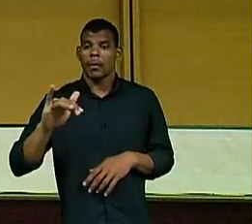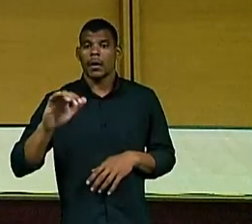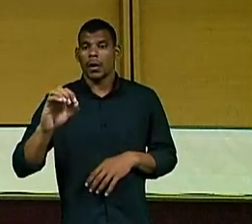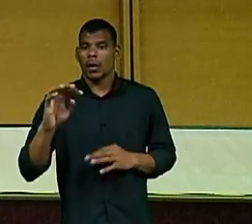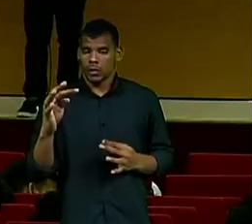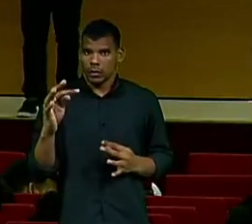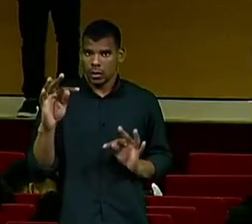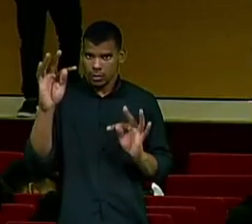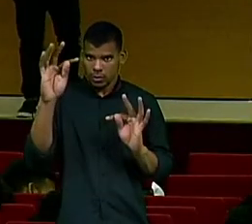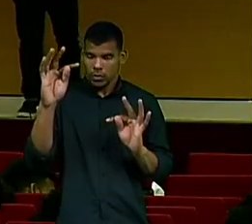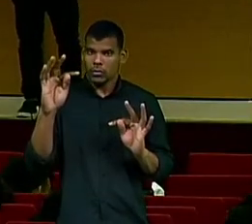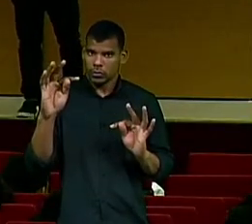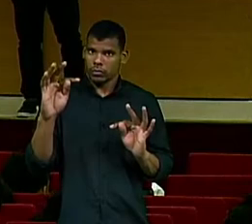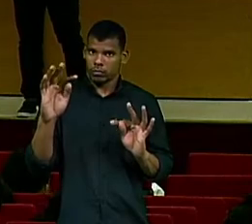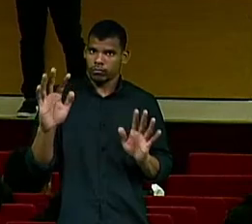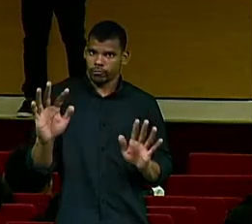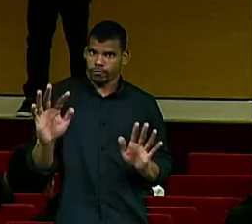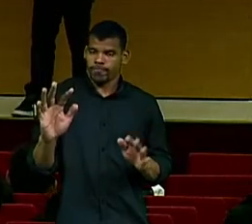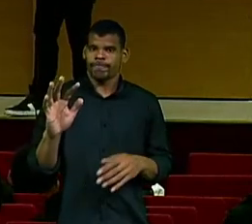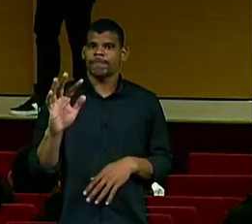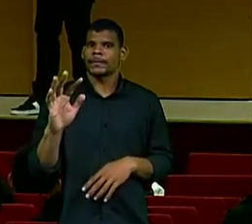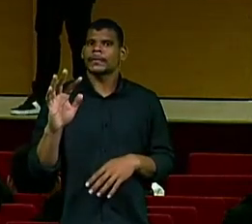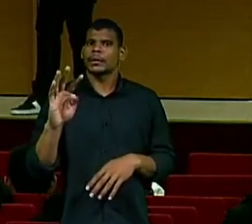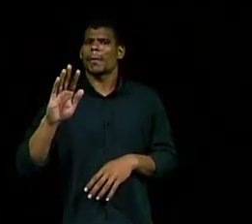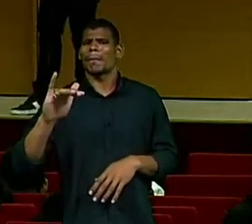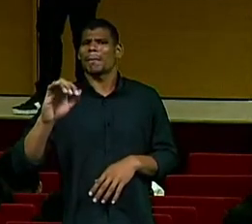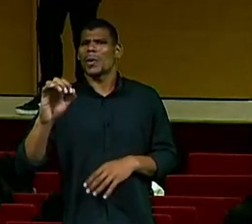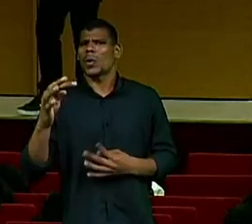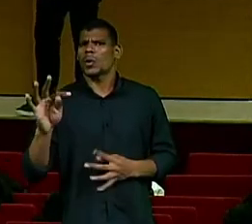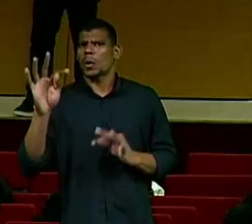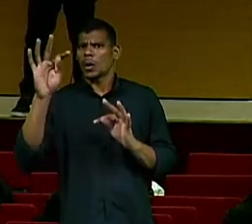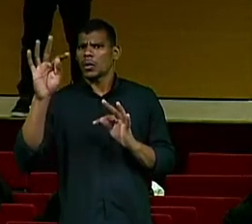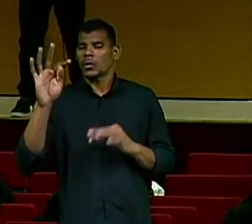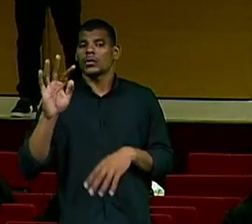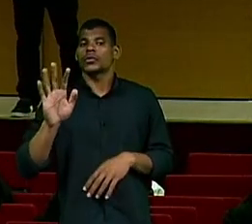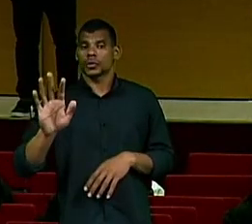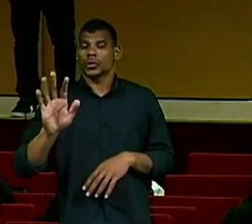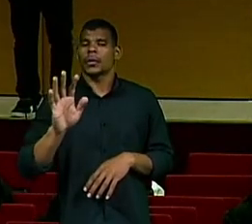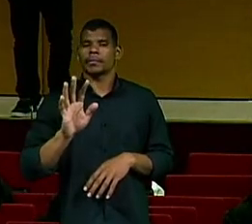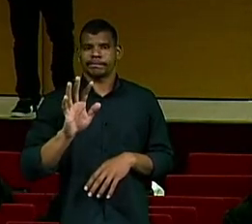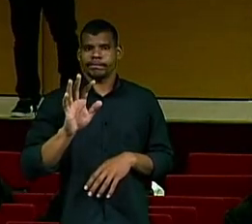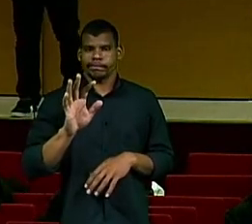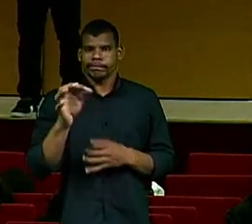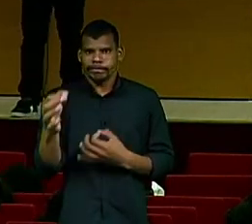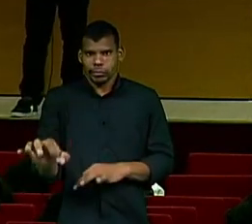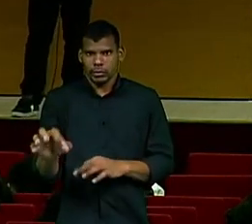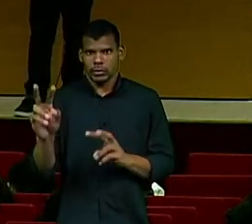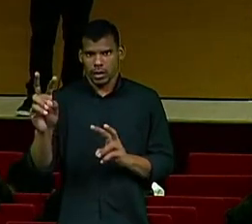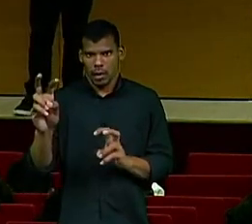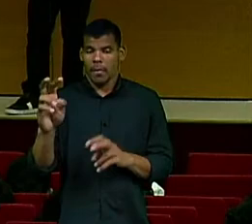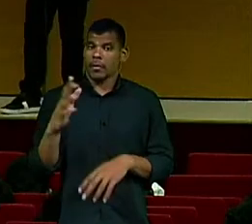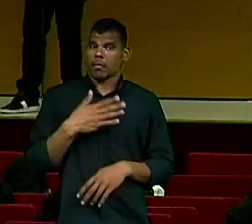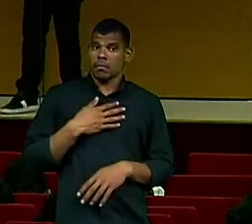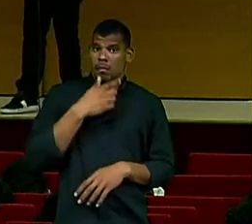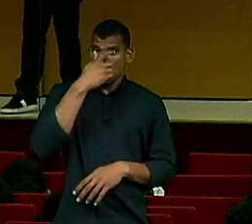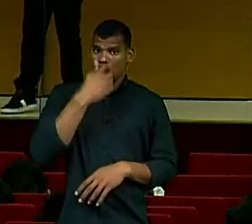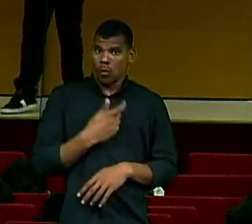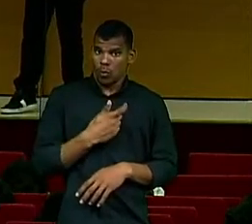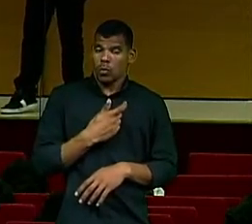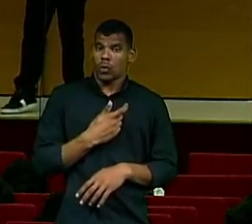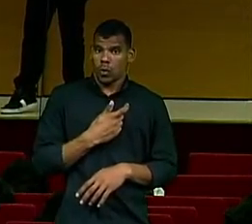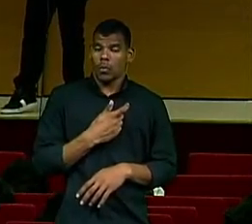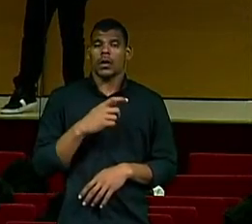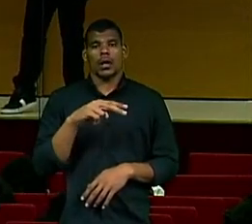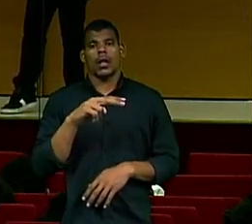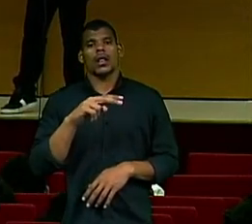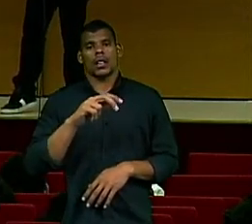nunca é muito repetir esse nome estranho que é o meu internet é um não estranho mesmo tá certo aqui embaixo